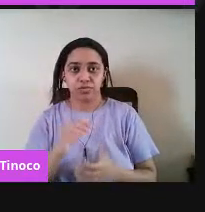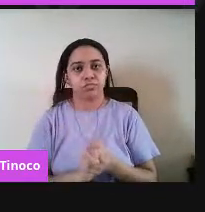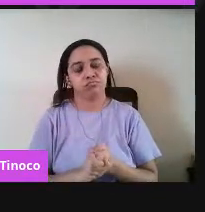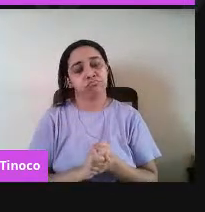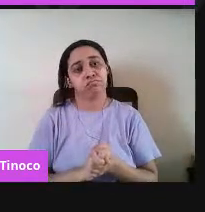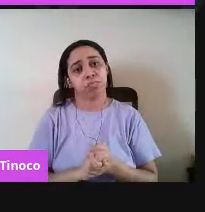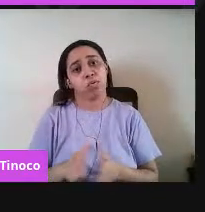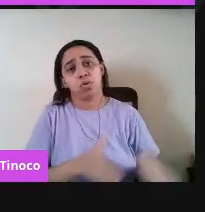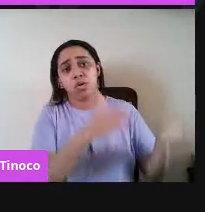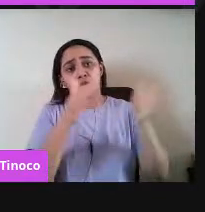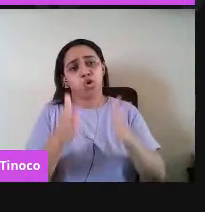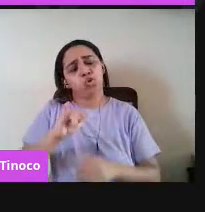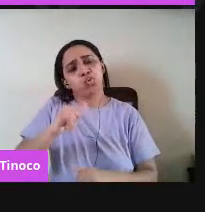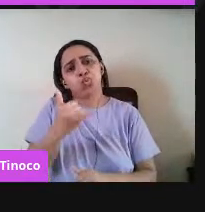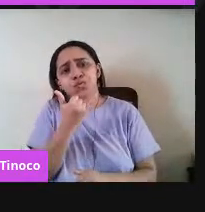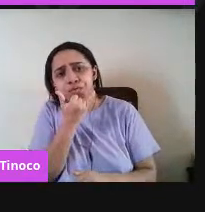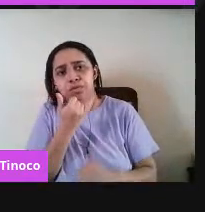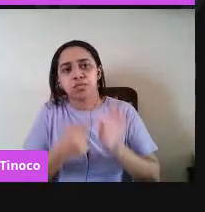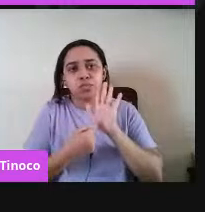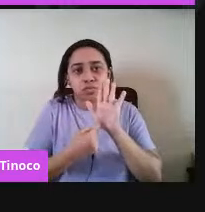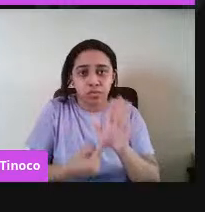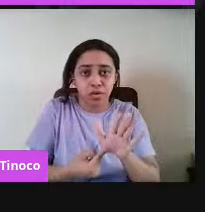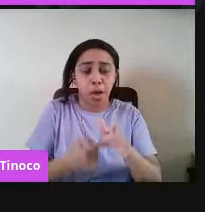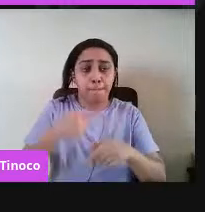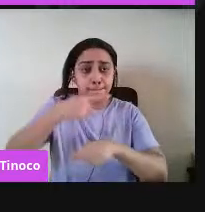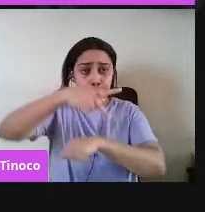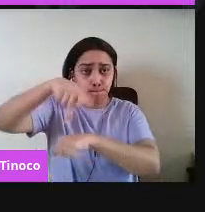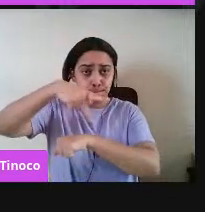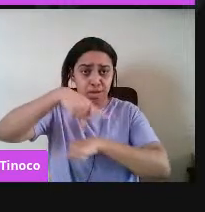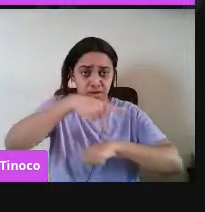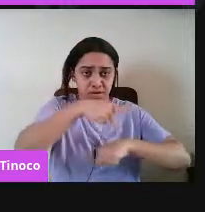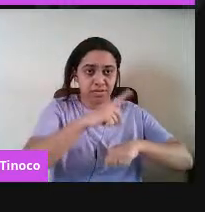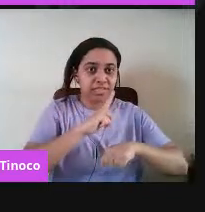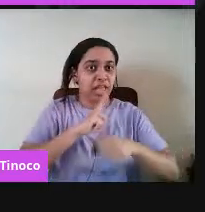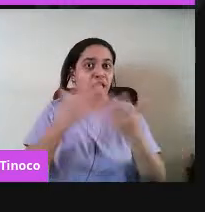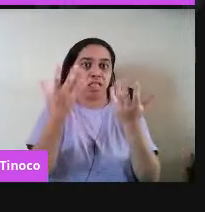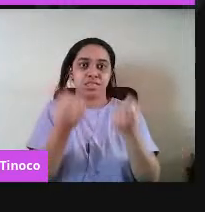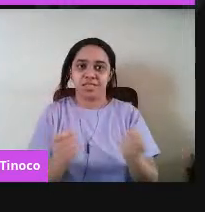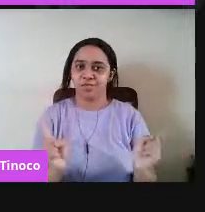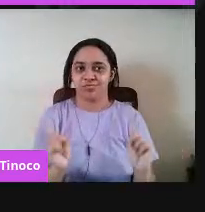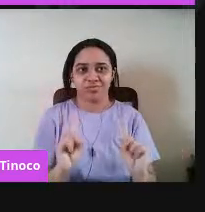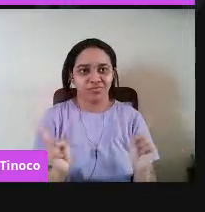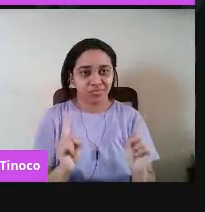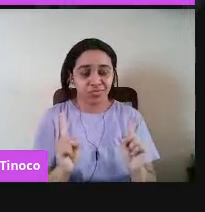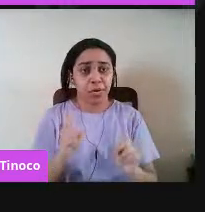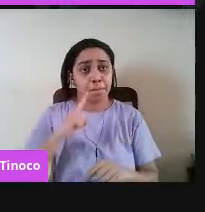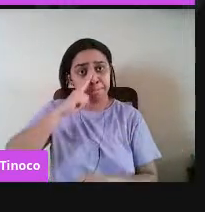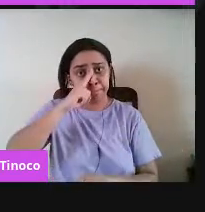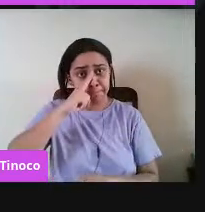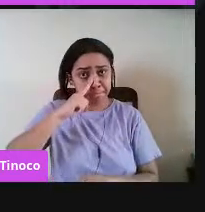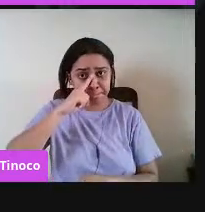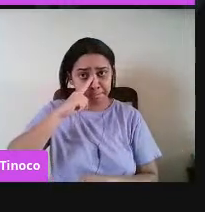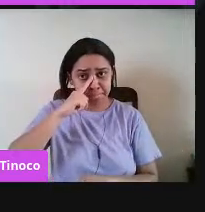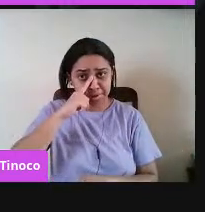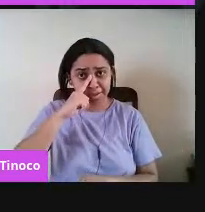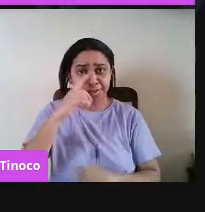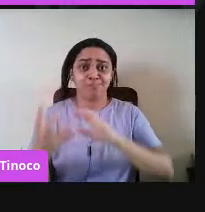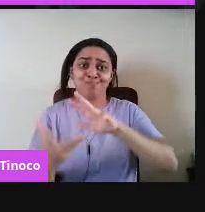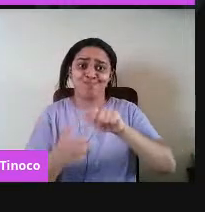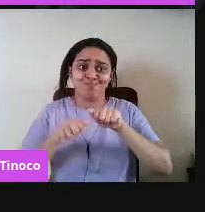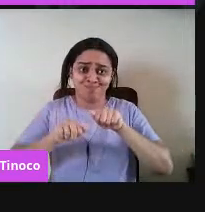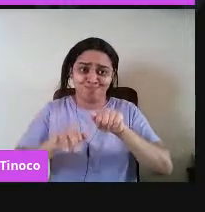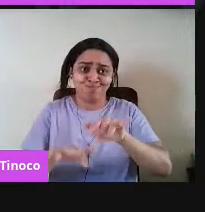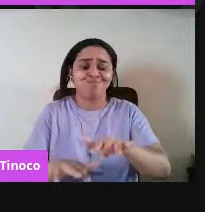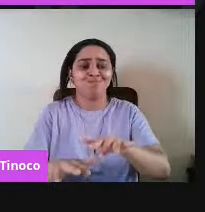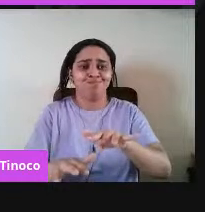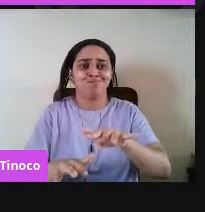a demonstração. São os países em que há a negação dos perigos em face da epidemia. E a conclusão. Mas